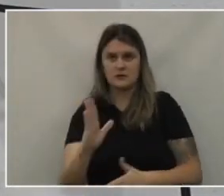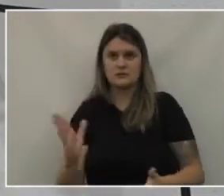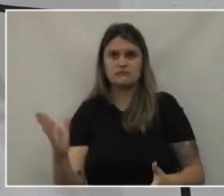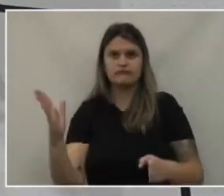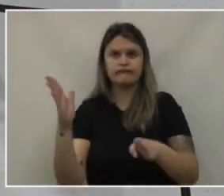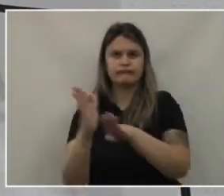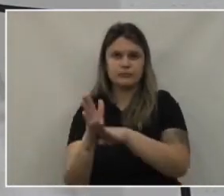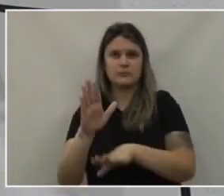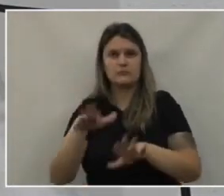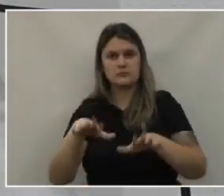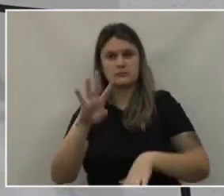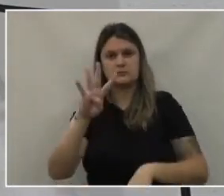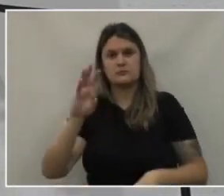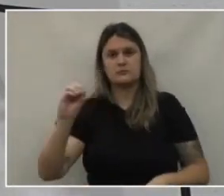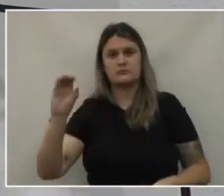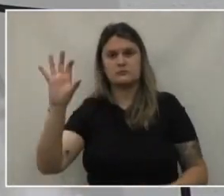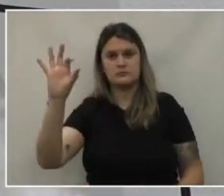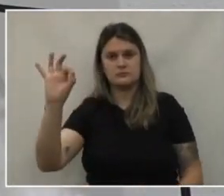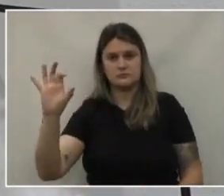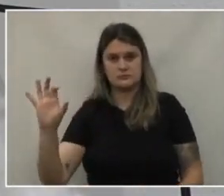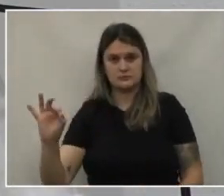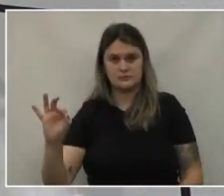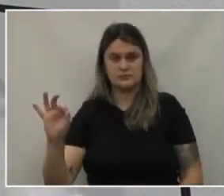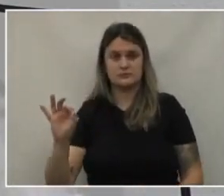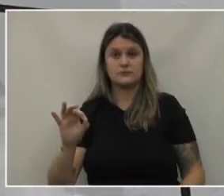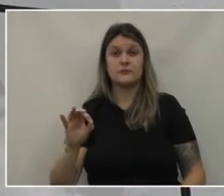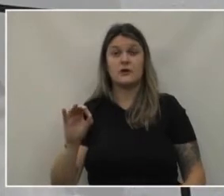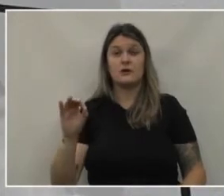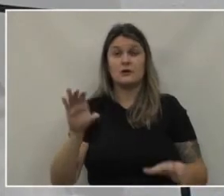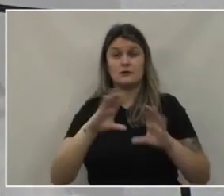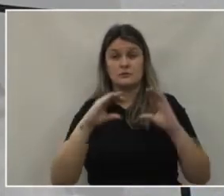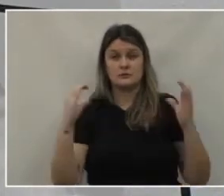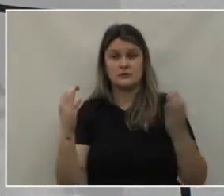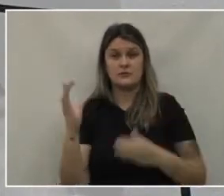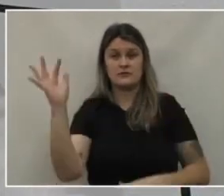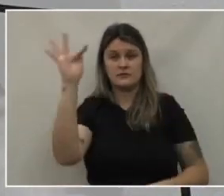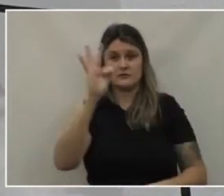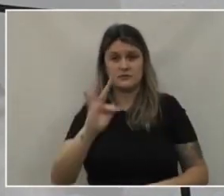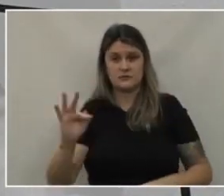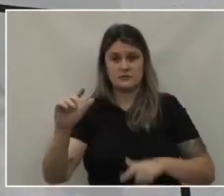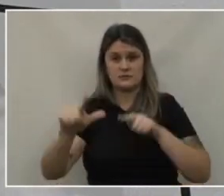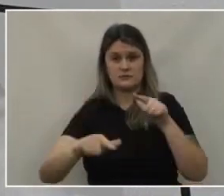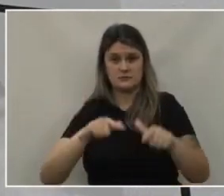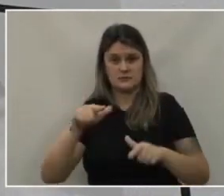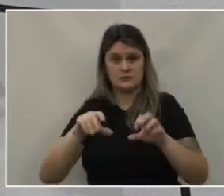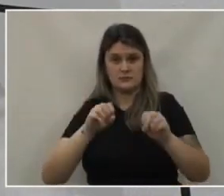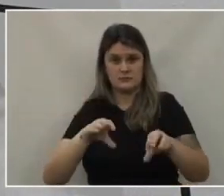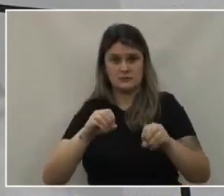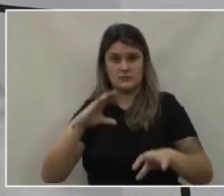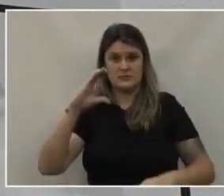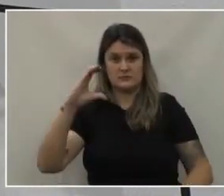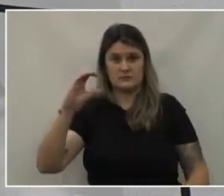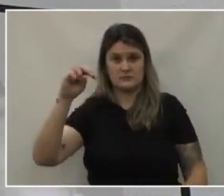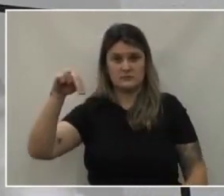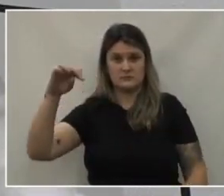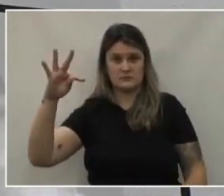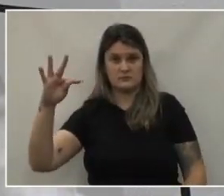a 40%. A Confederação Nacional dos Trabalhadores em Educação, a